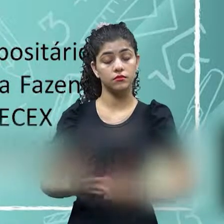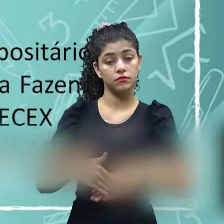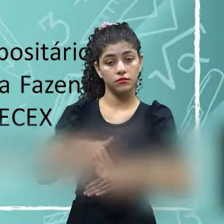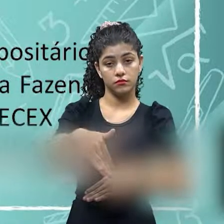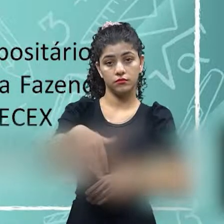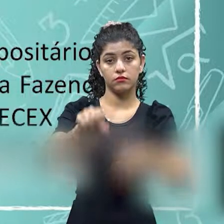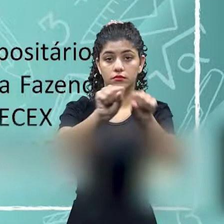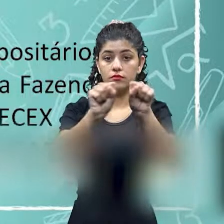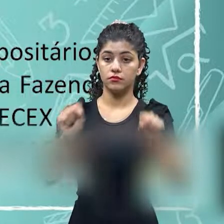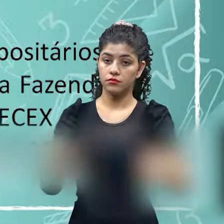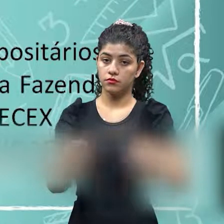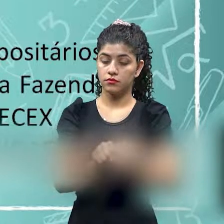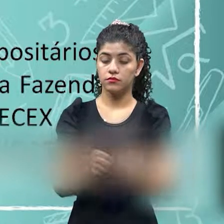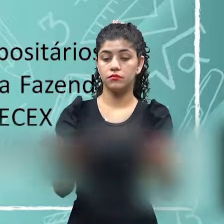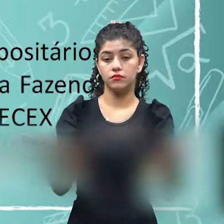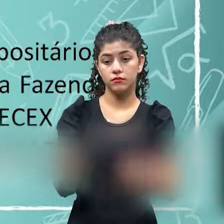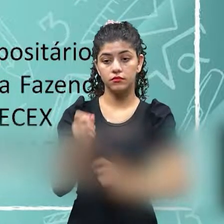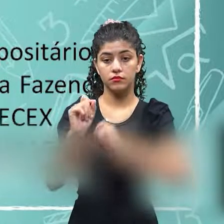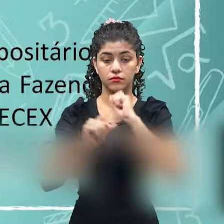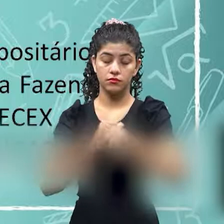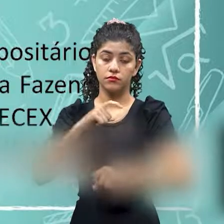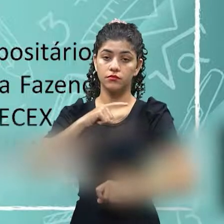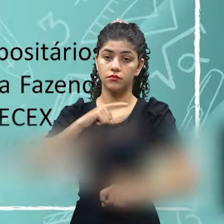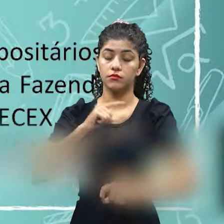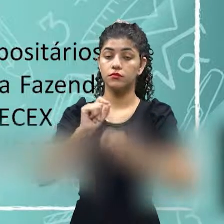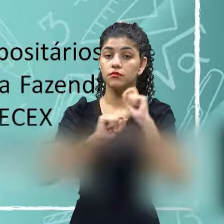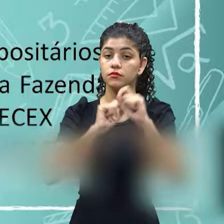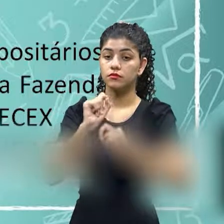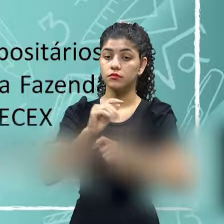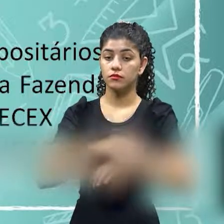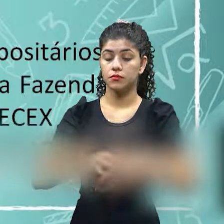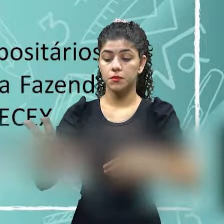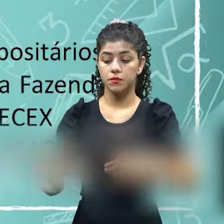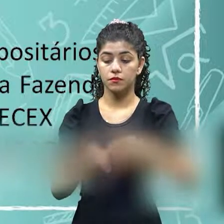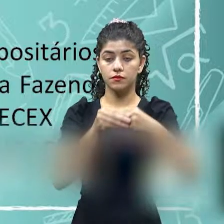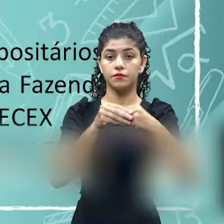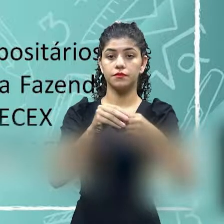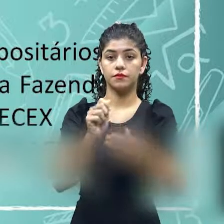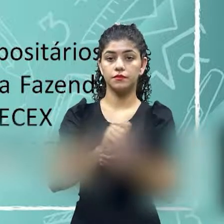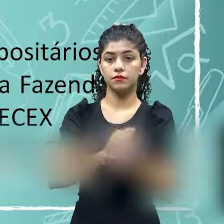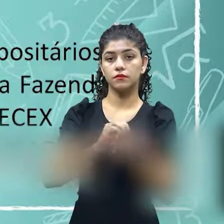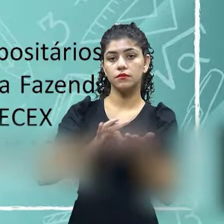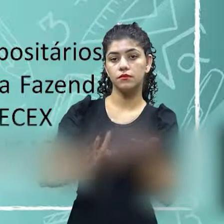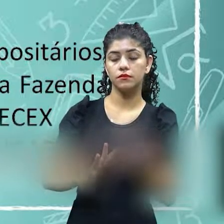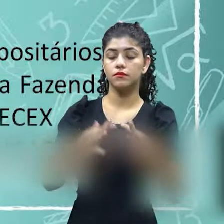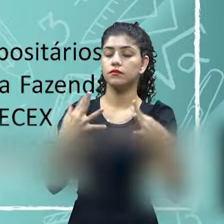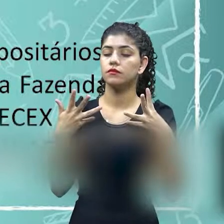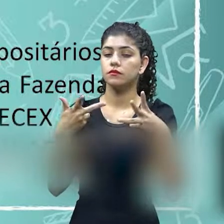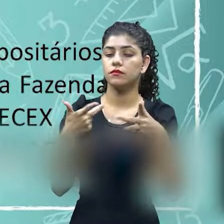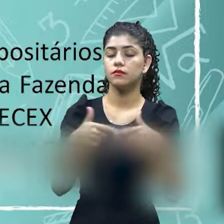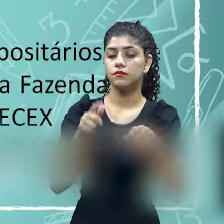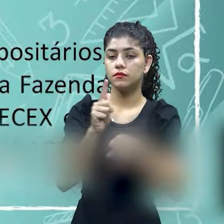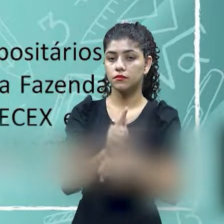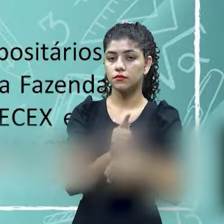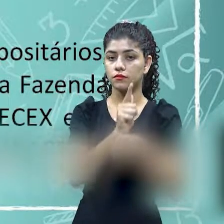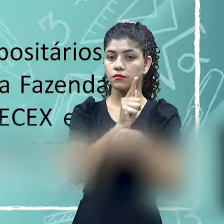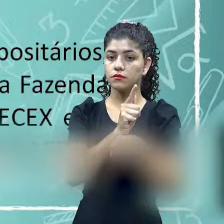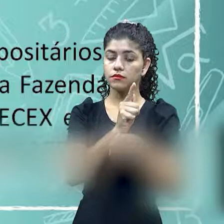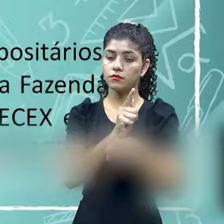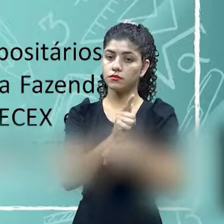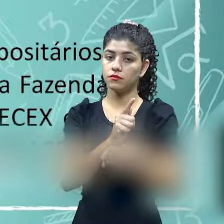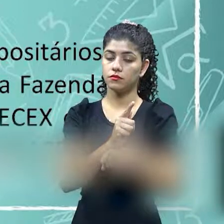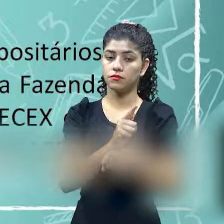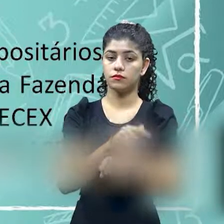Sistema Integrado de Comércio Exterior, ele promove o quê? A integração das atividades de todos os órgãos gestores do comércio